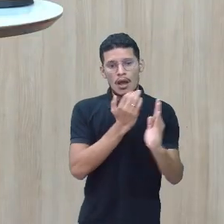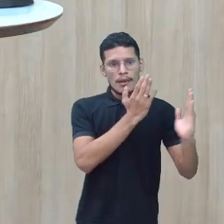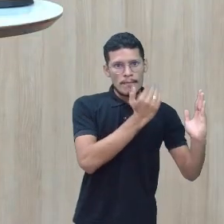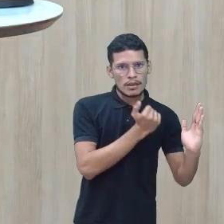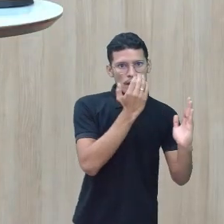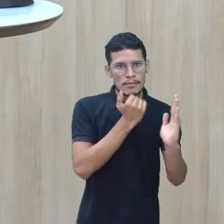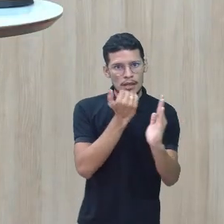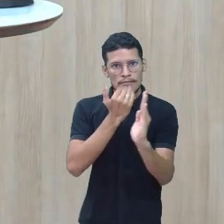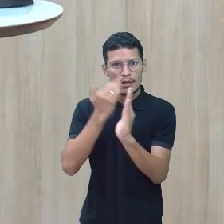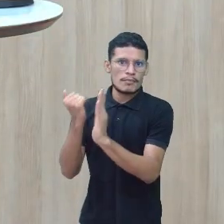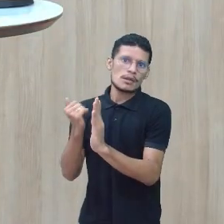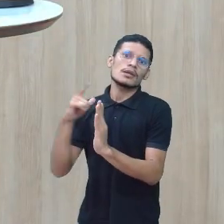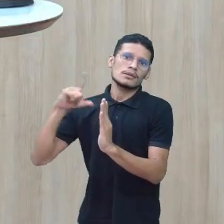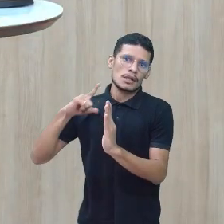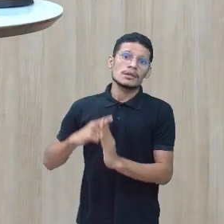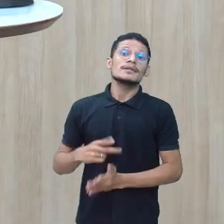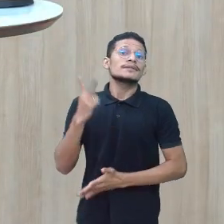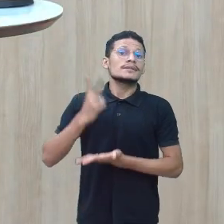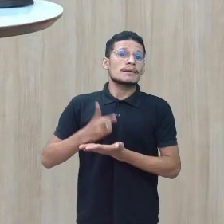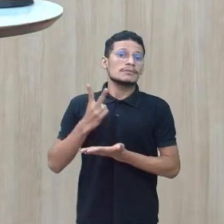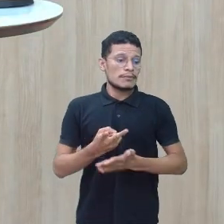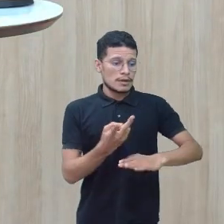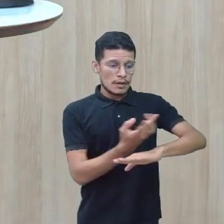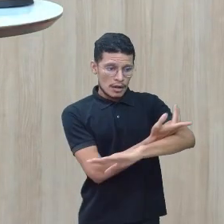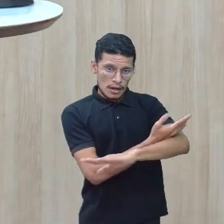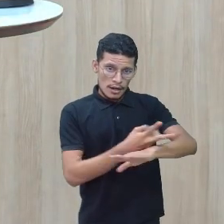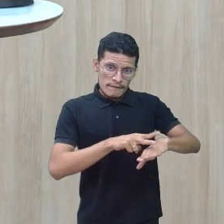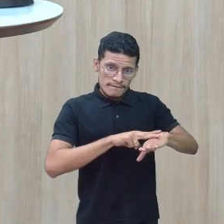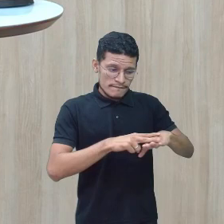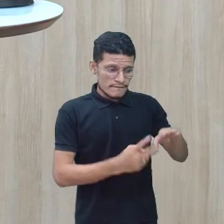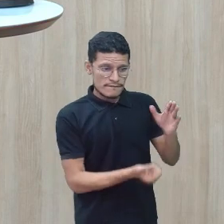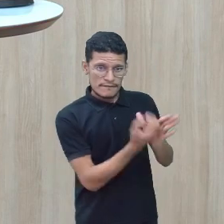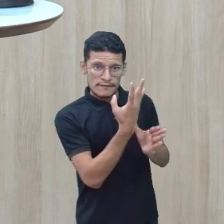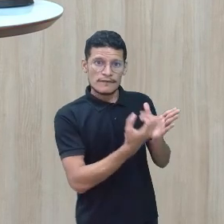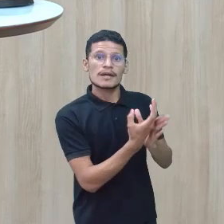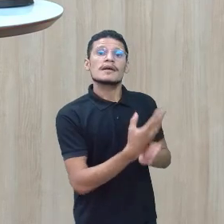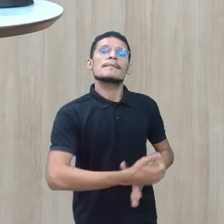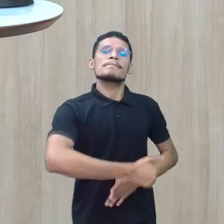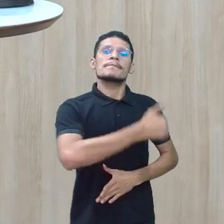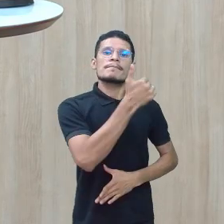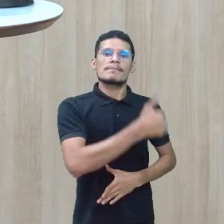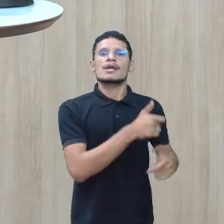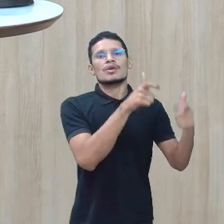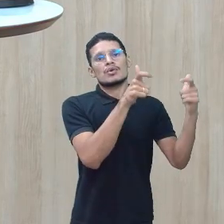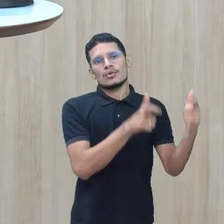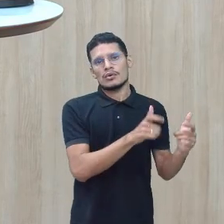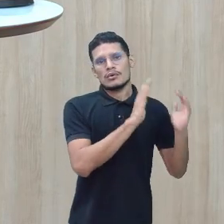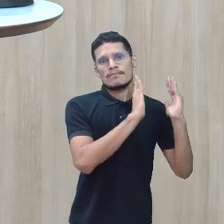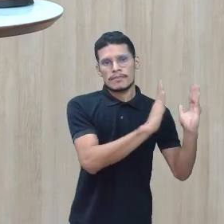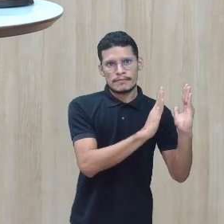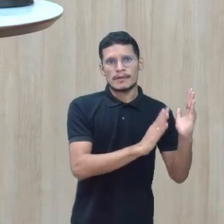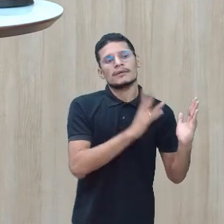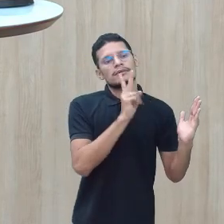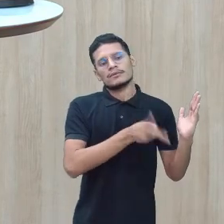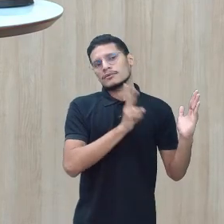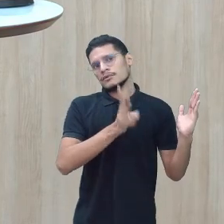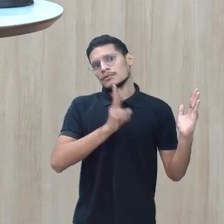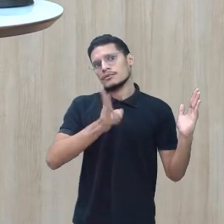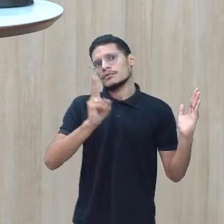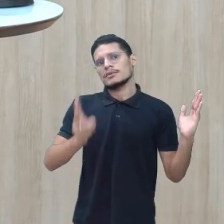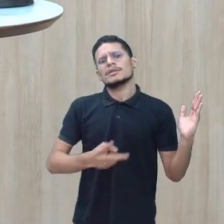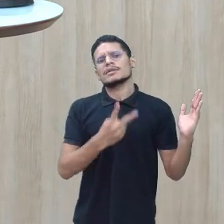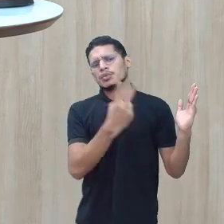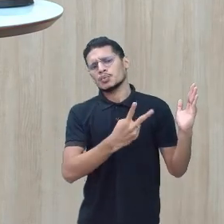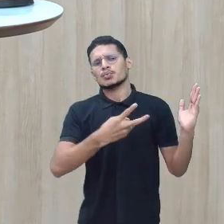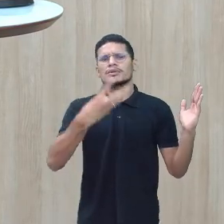E sempre o vegetal, ele aparece no primeiro nível trófico. E assim sucessivamente, vem o